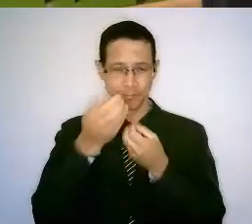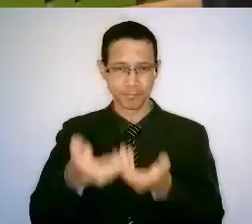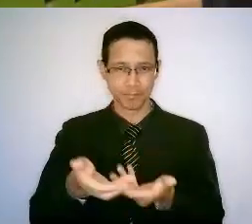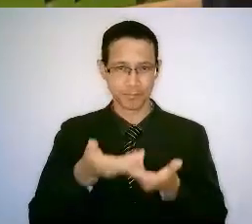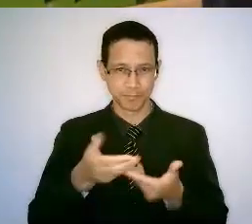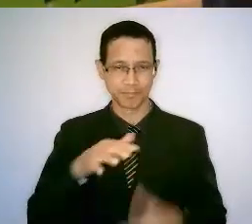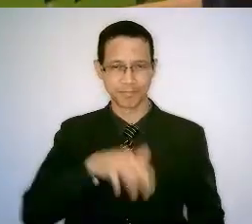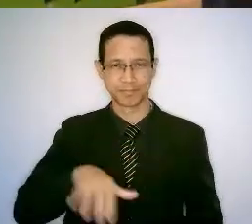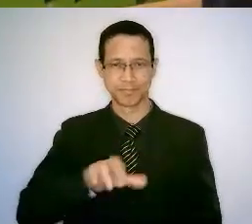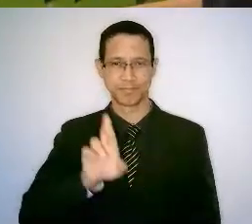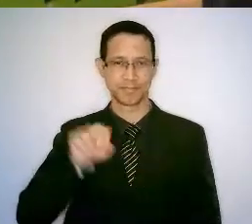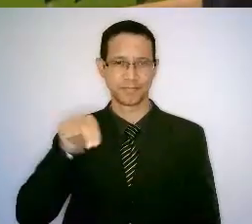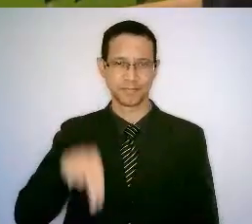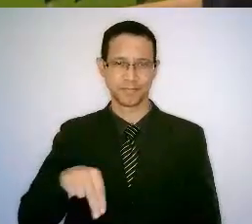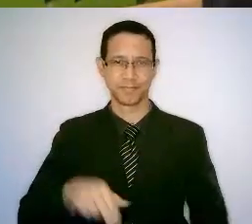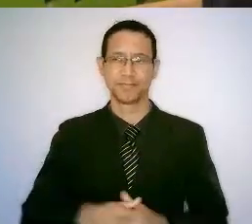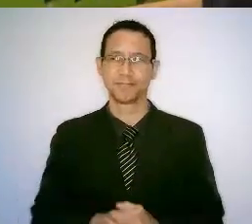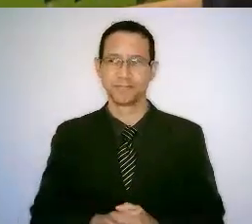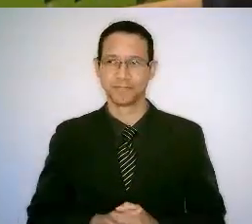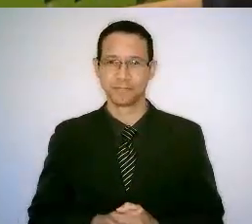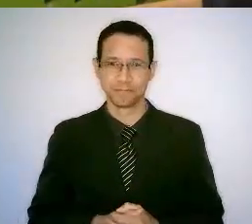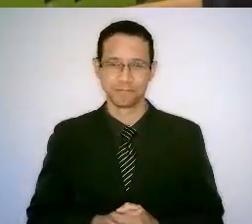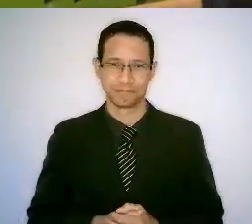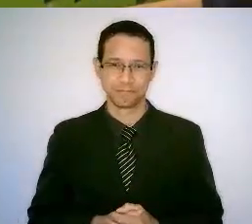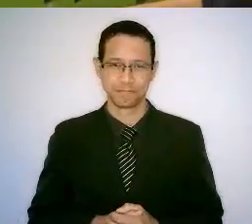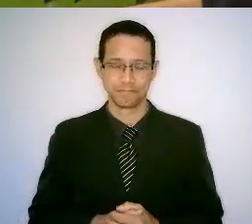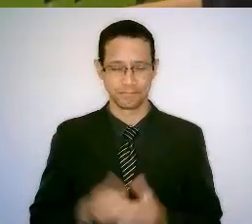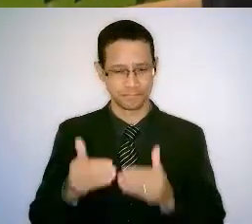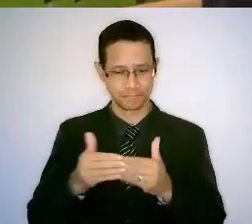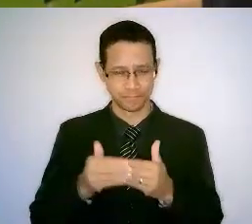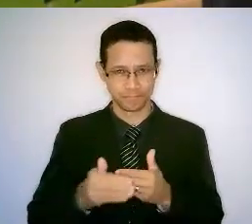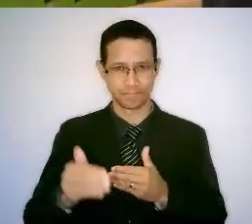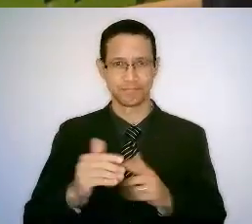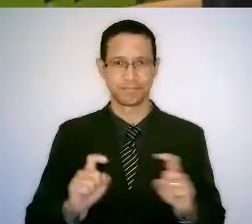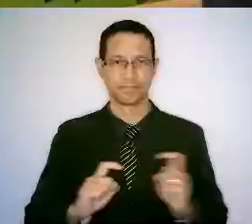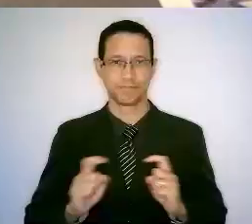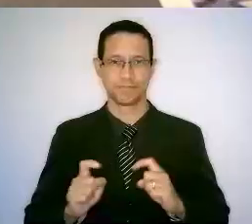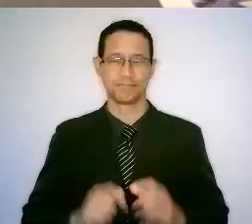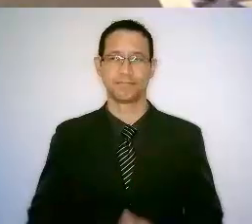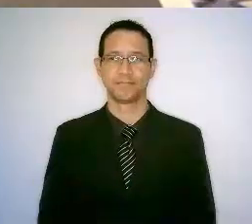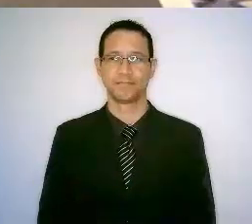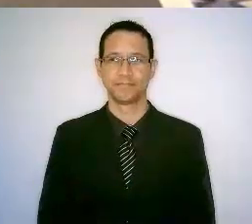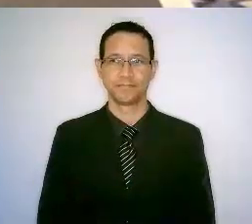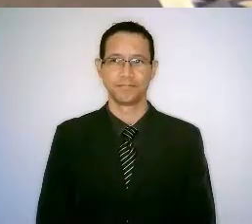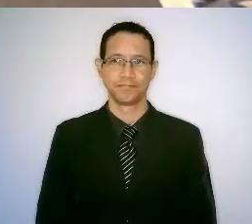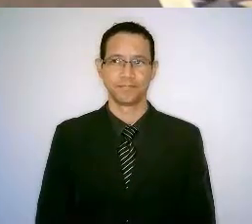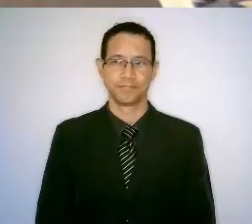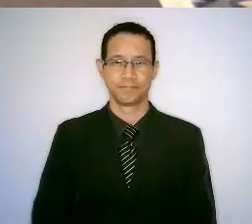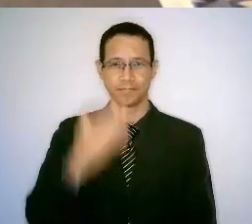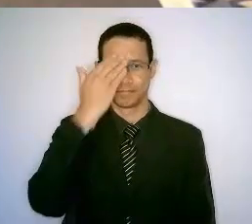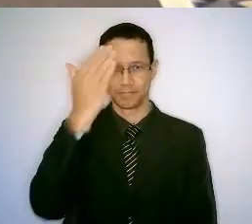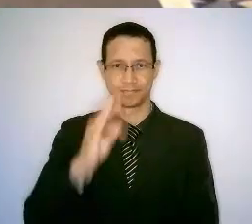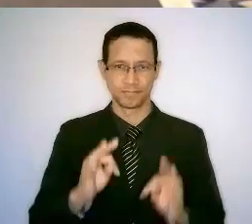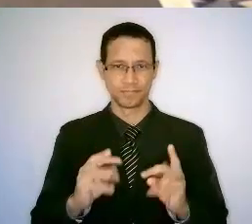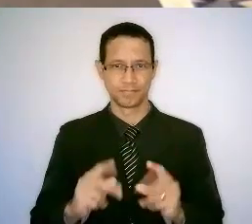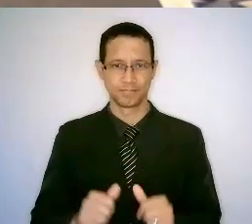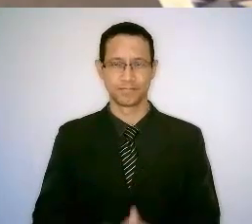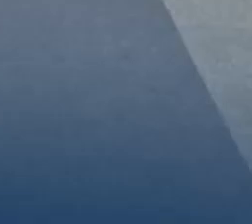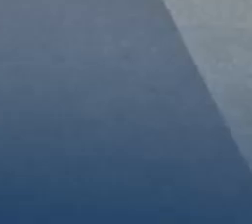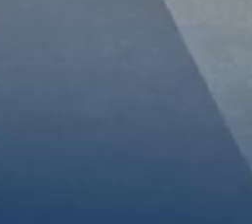potiguares. E assim sendo, vamos prosseguir os nossos trabalhos. Obrigado a todos.